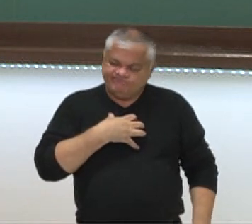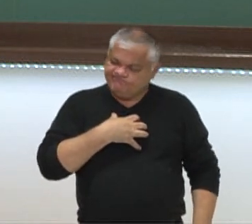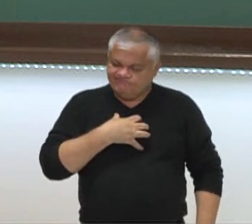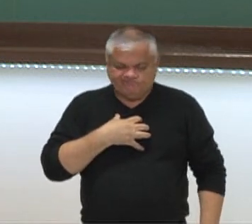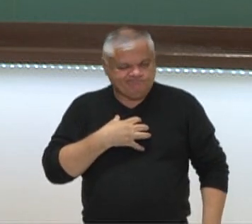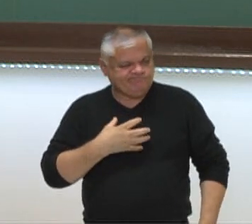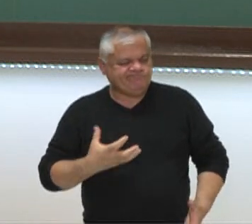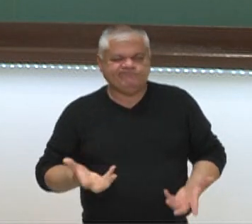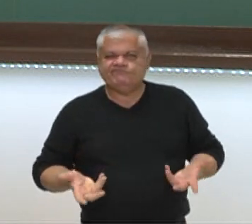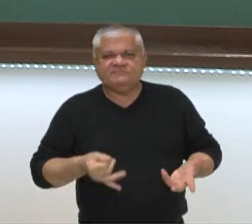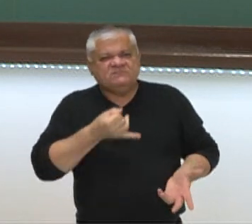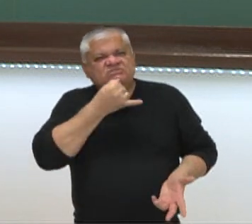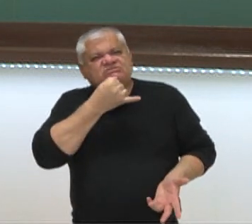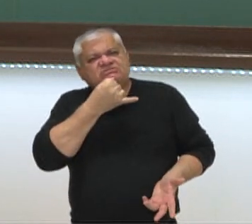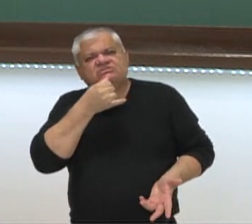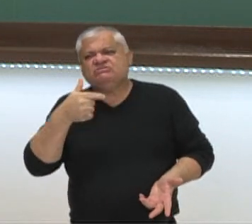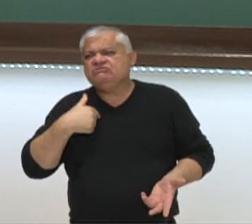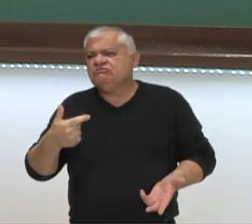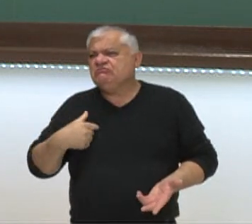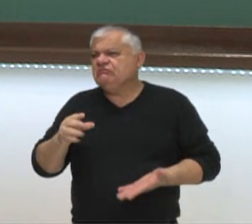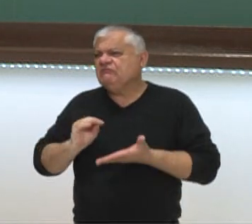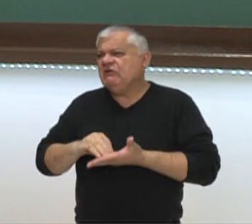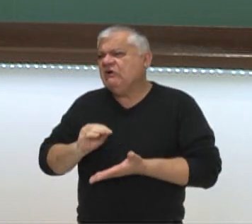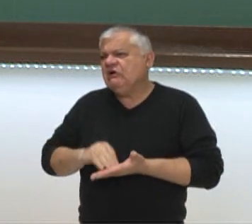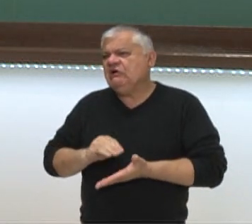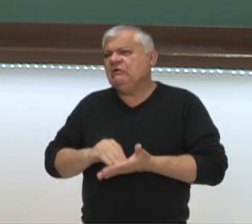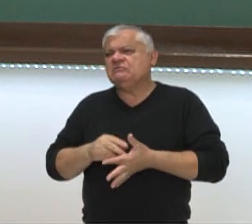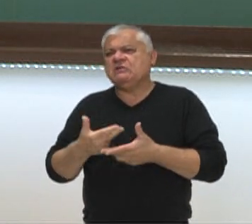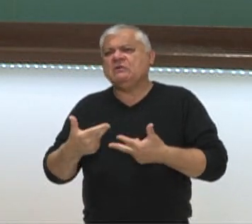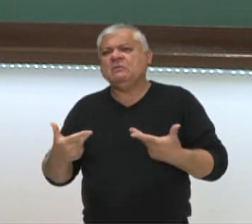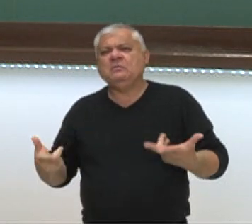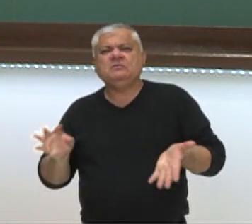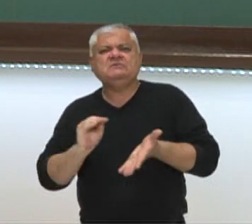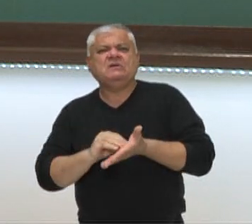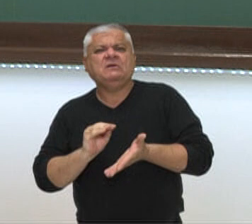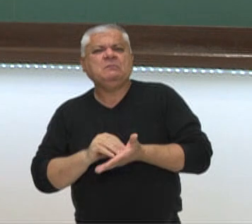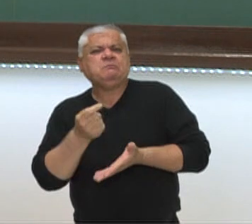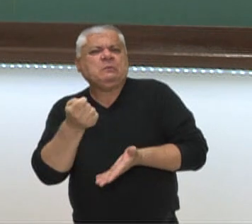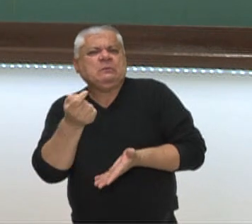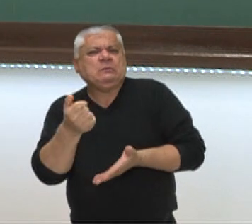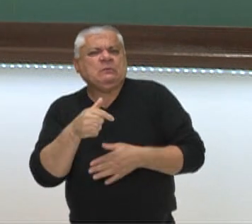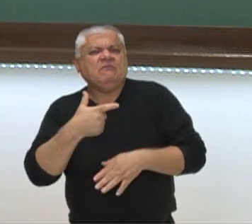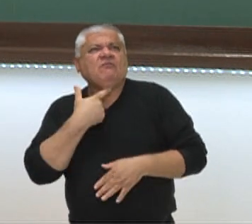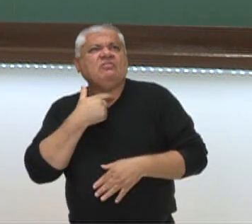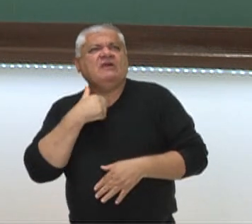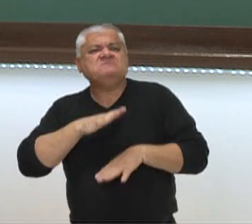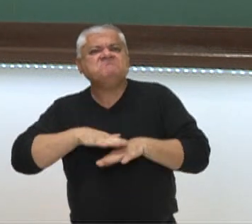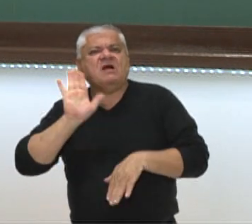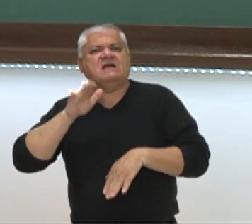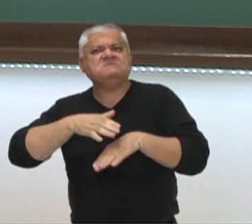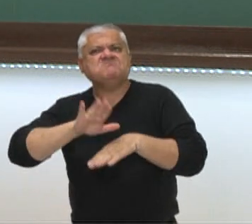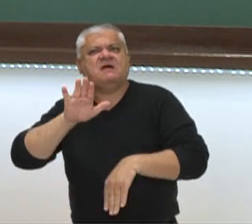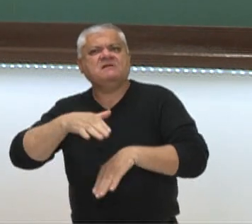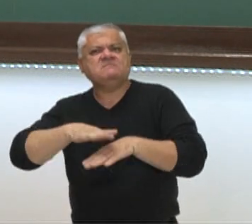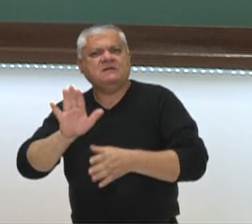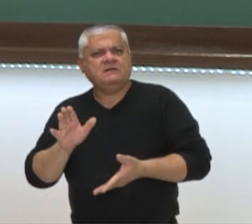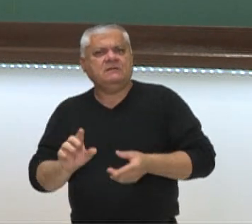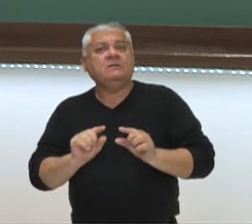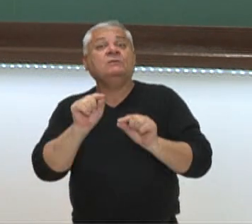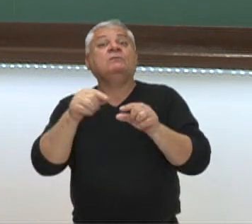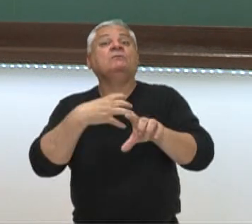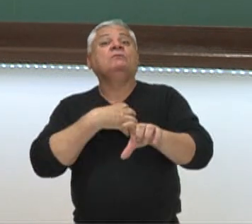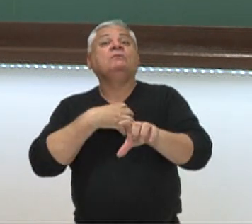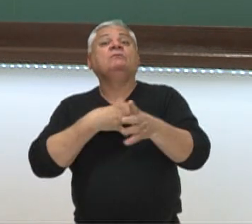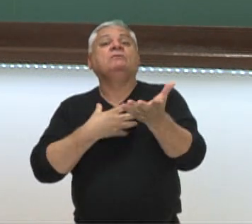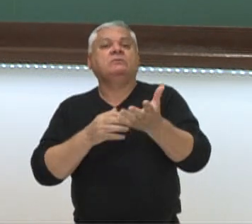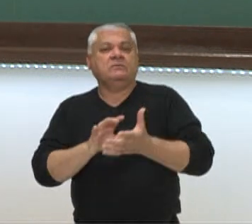considera uma pessoa infeliz com o que tem, com pouca coisa. Você sempre quer mais. Qual é a sua posição a respeito disso?